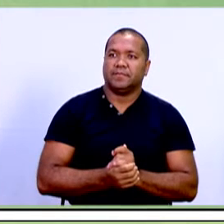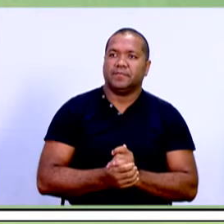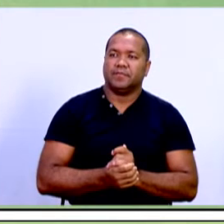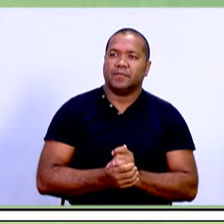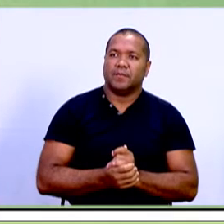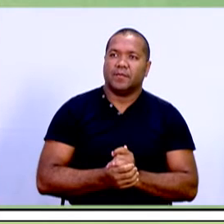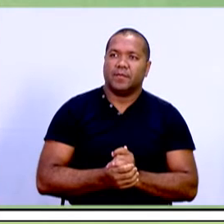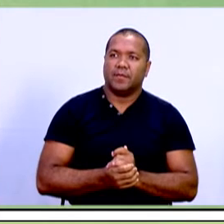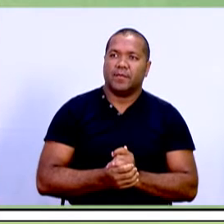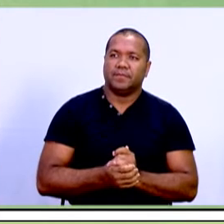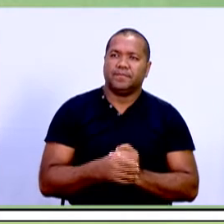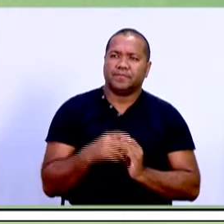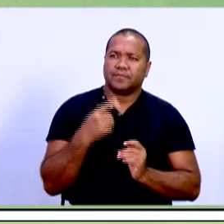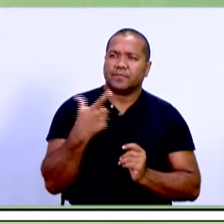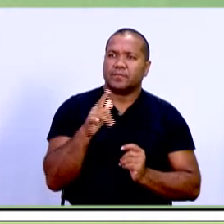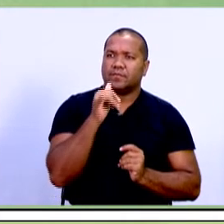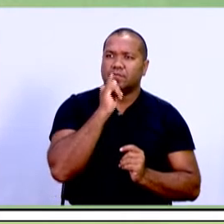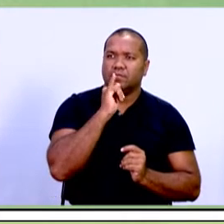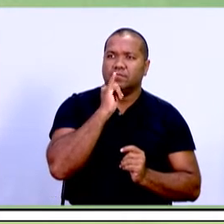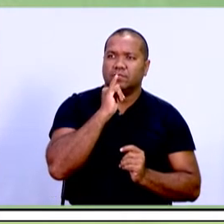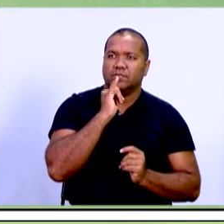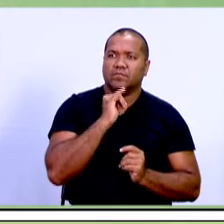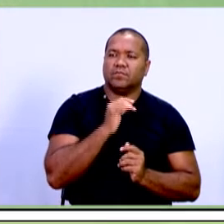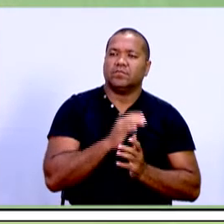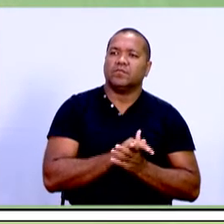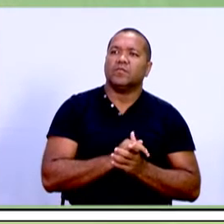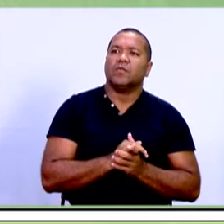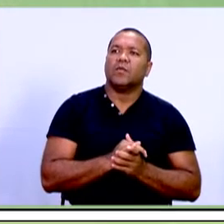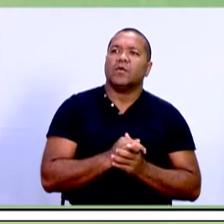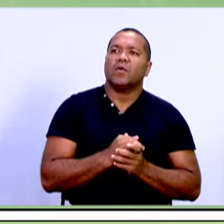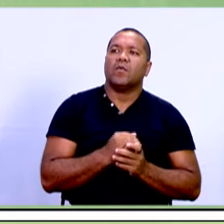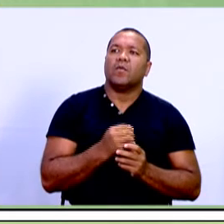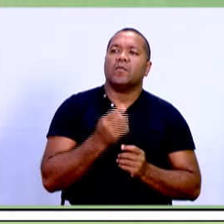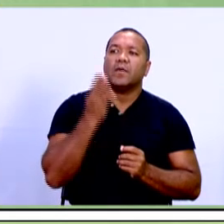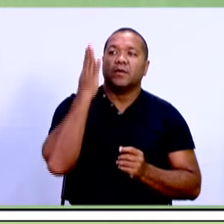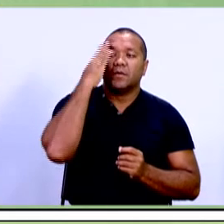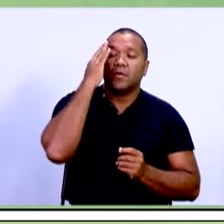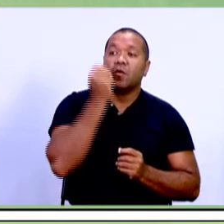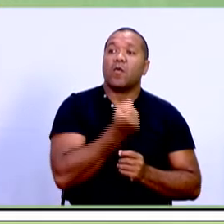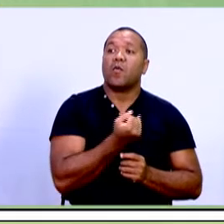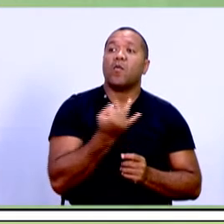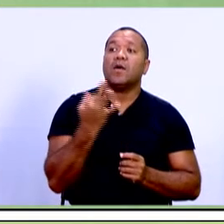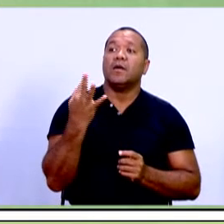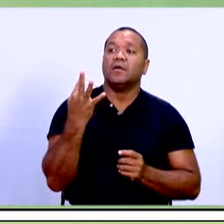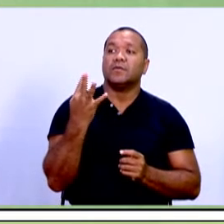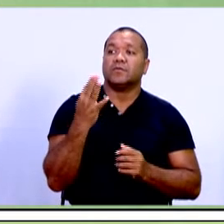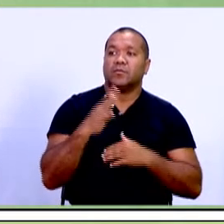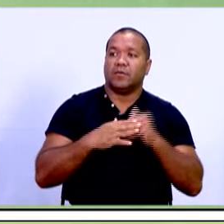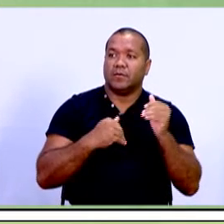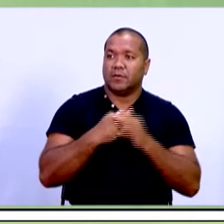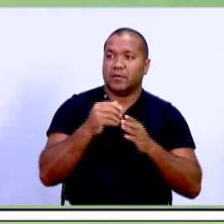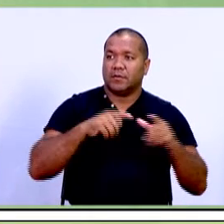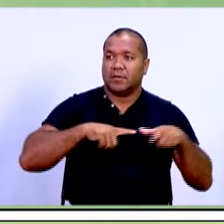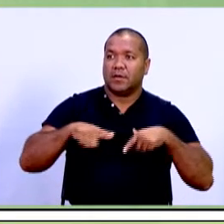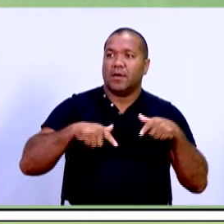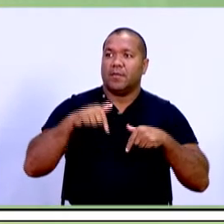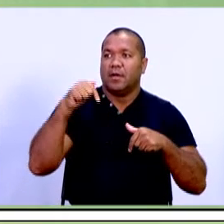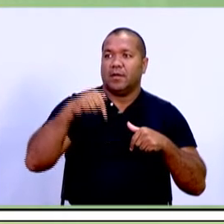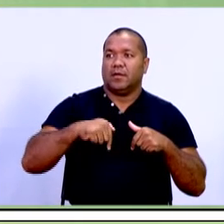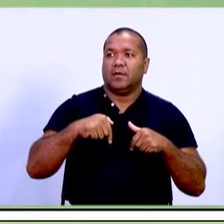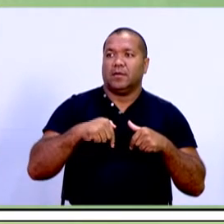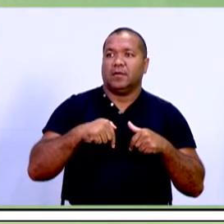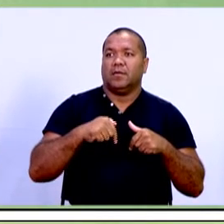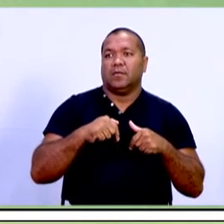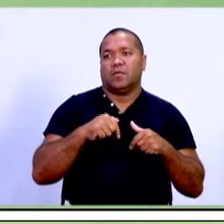Aqui é um outro exemplo de um outro painel com os quantitativos de servidores. Por exemplo, servidores aqui é por